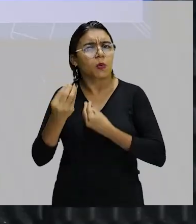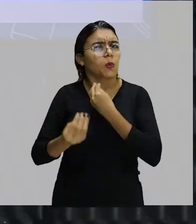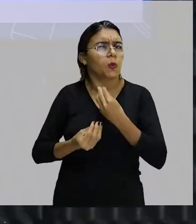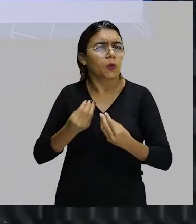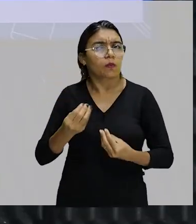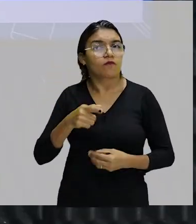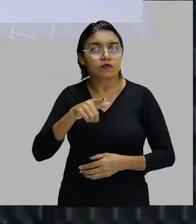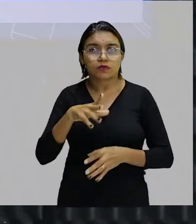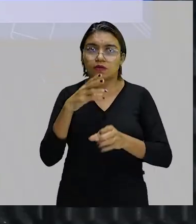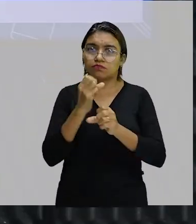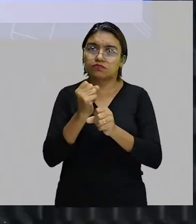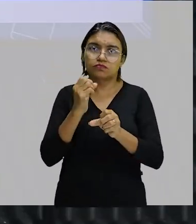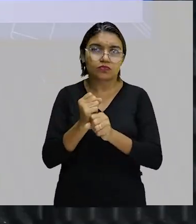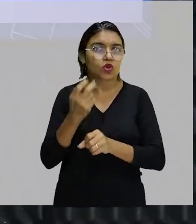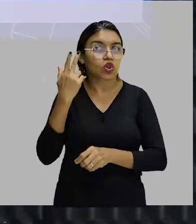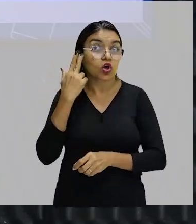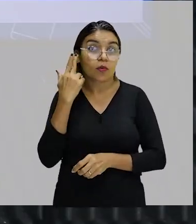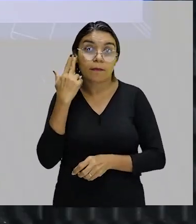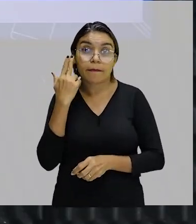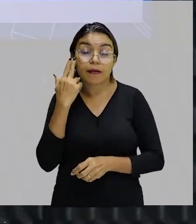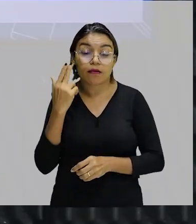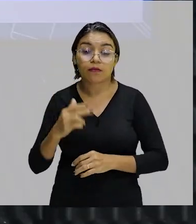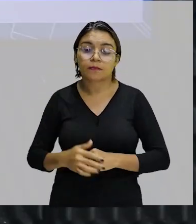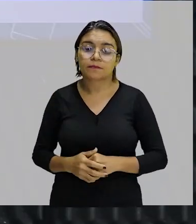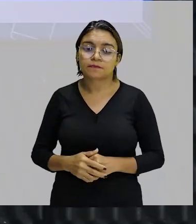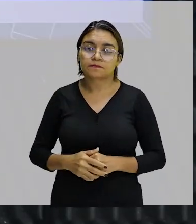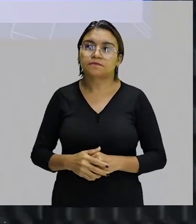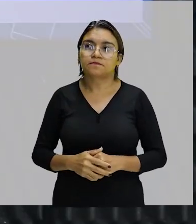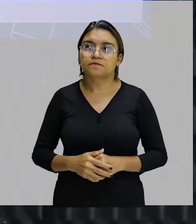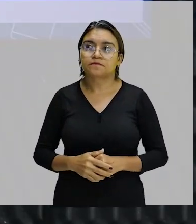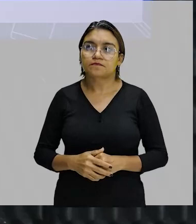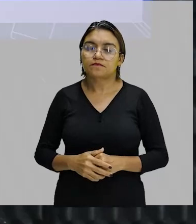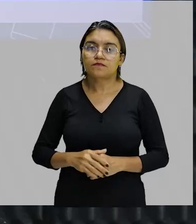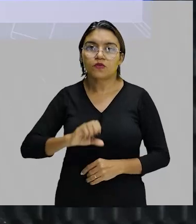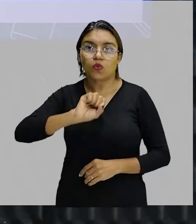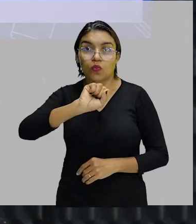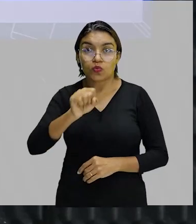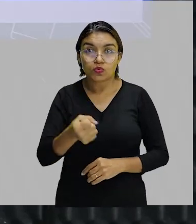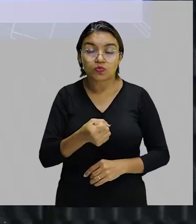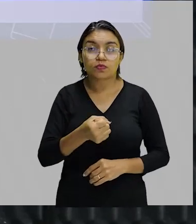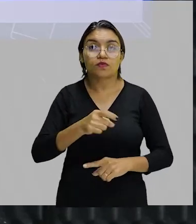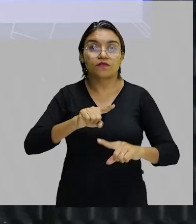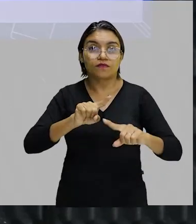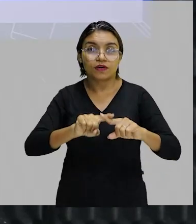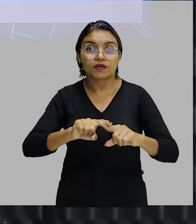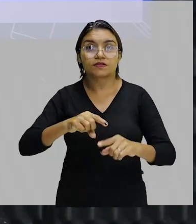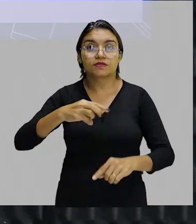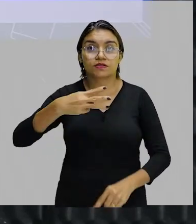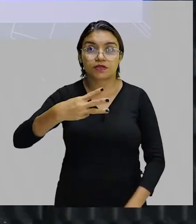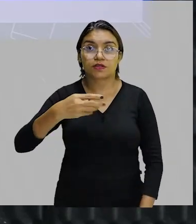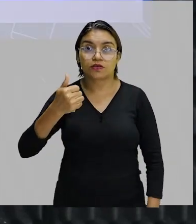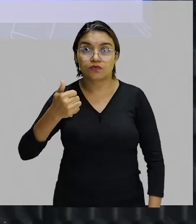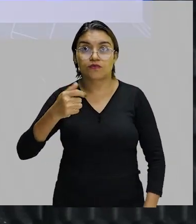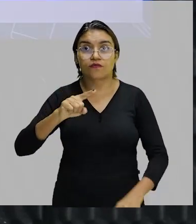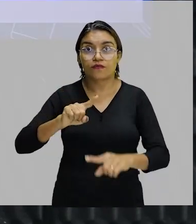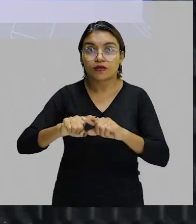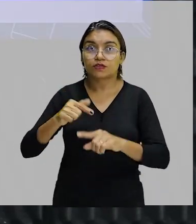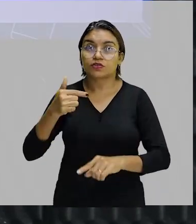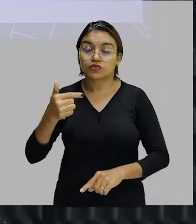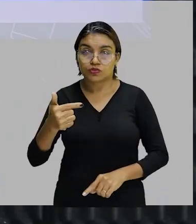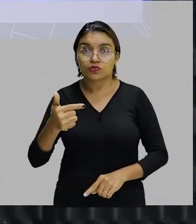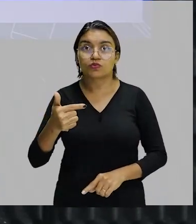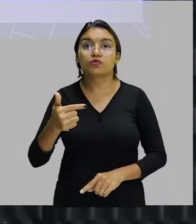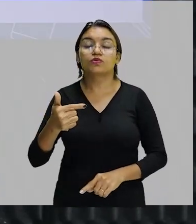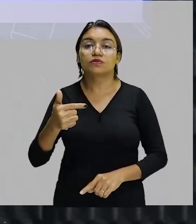multiplicação normal. Qual é a tua multiplicação normal? Tu vai fazer 8.000 vezes 31 vezes 2,